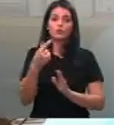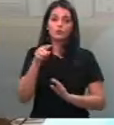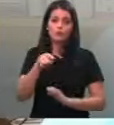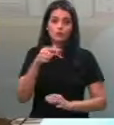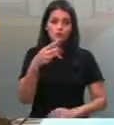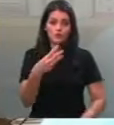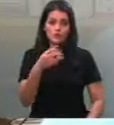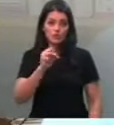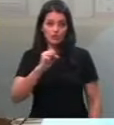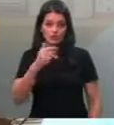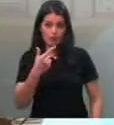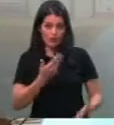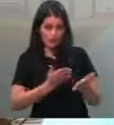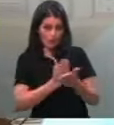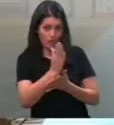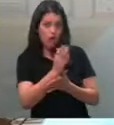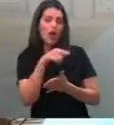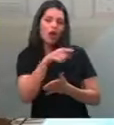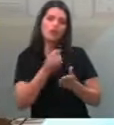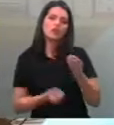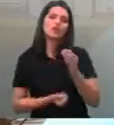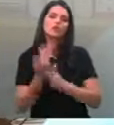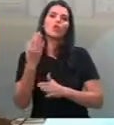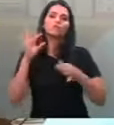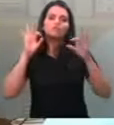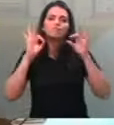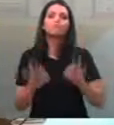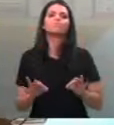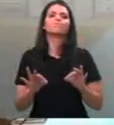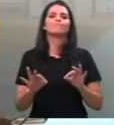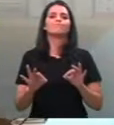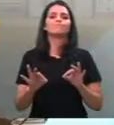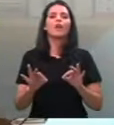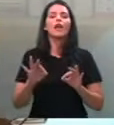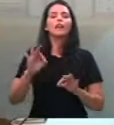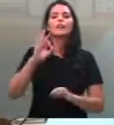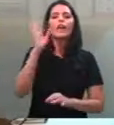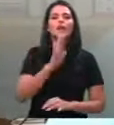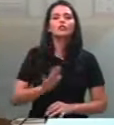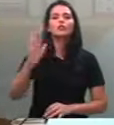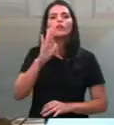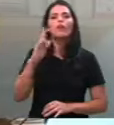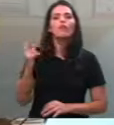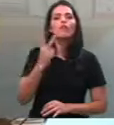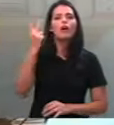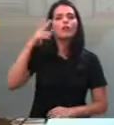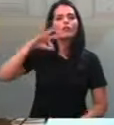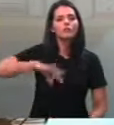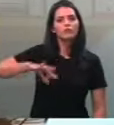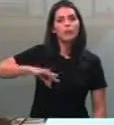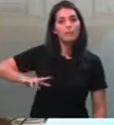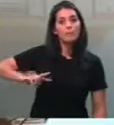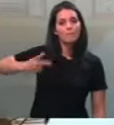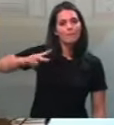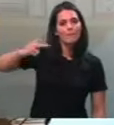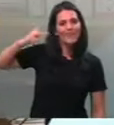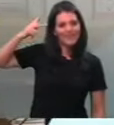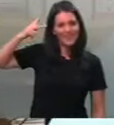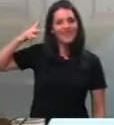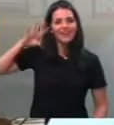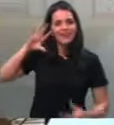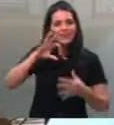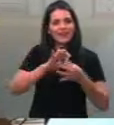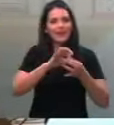12.382, criando aí sim, oficialmente, a Política Nacional de Valorização do Mínimo, baseado